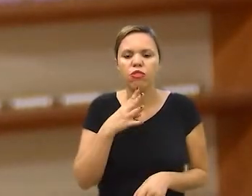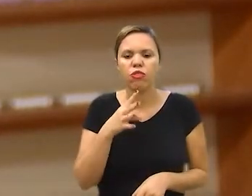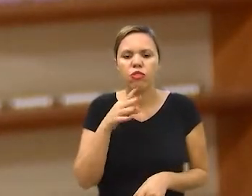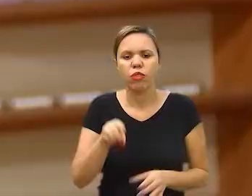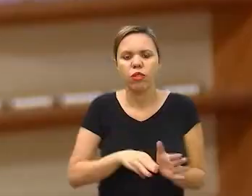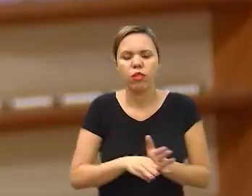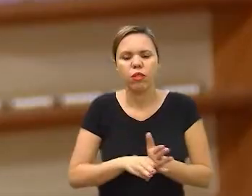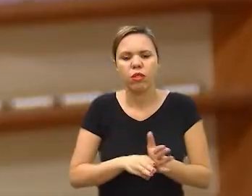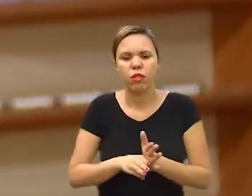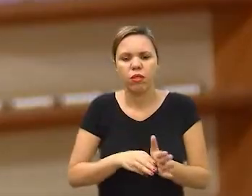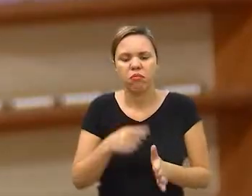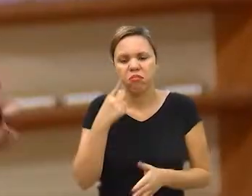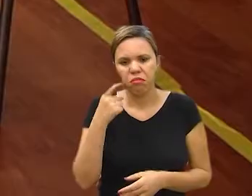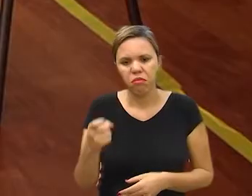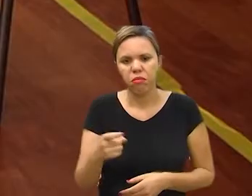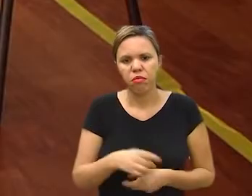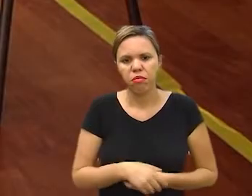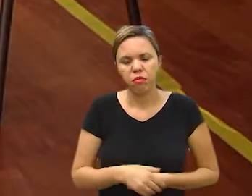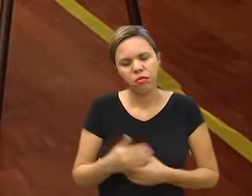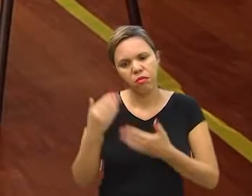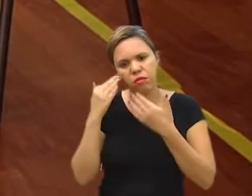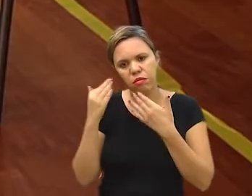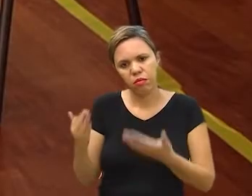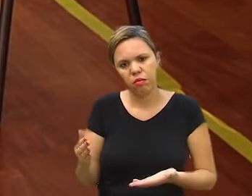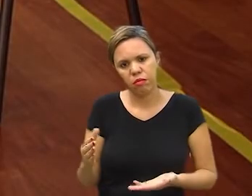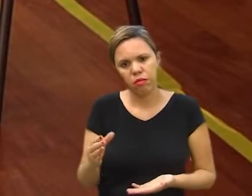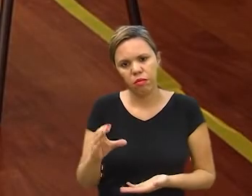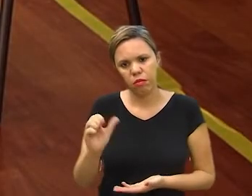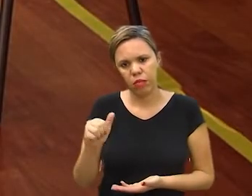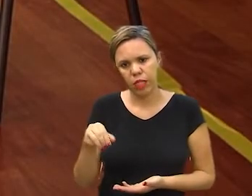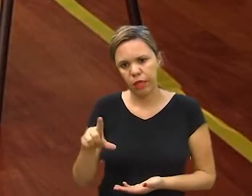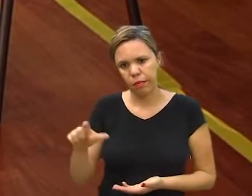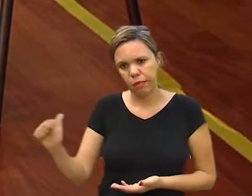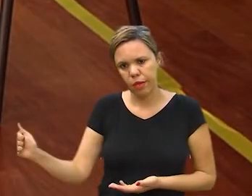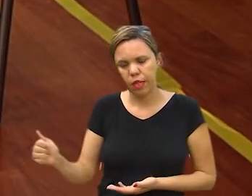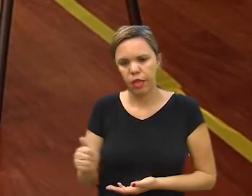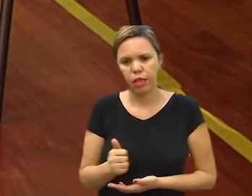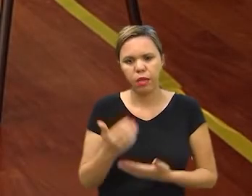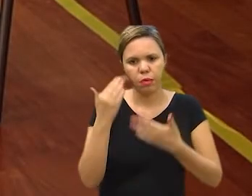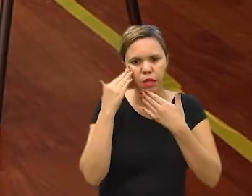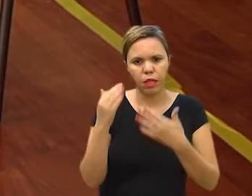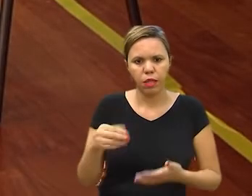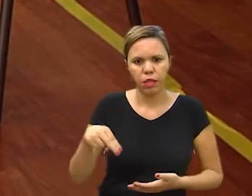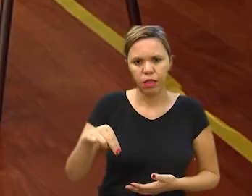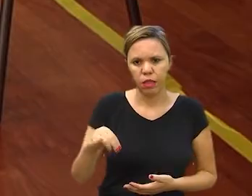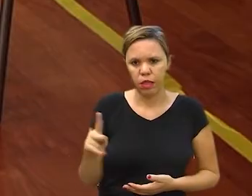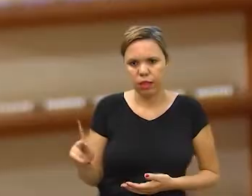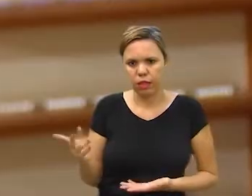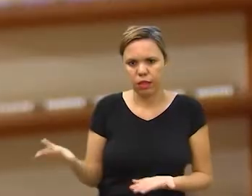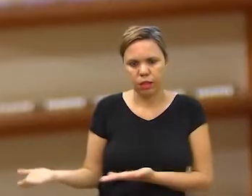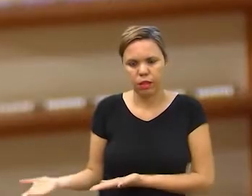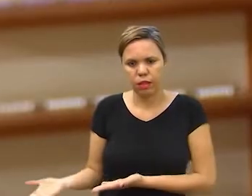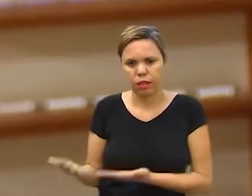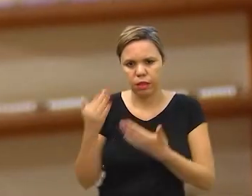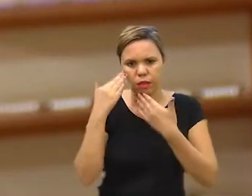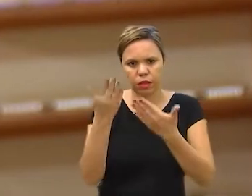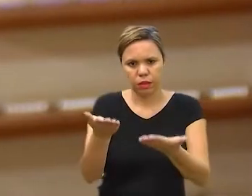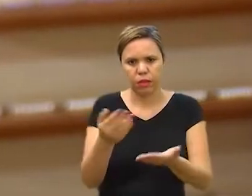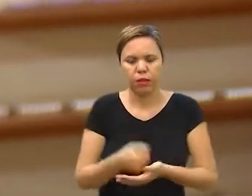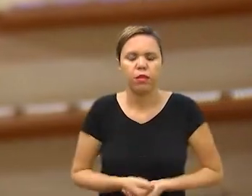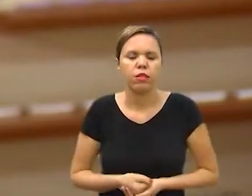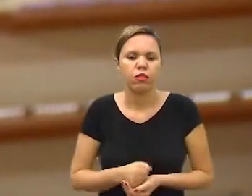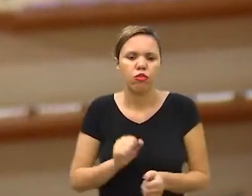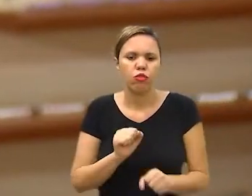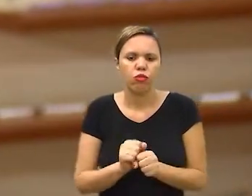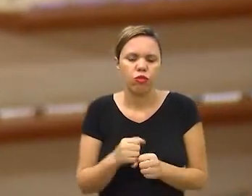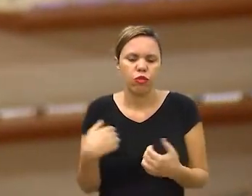esse método bastante interessante. Obrigada a você, Camila. Obrigada, Andréia, pela oportunidade. De nada, Miki, com prazer. E obrigada a você que